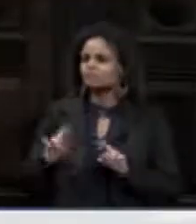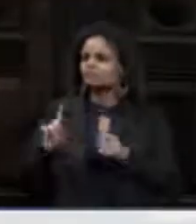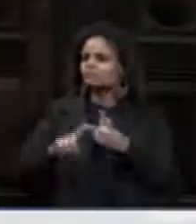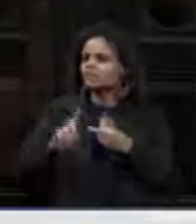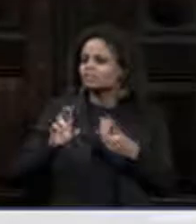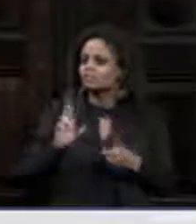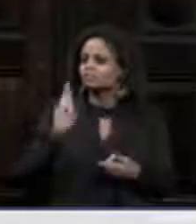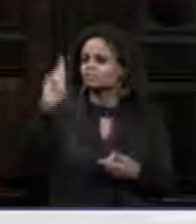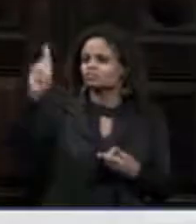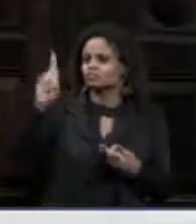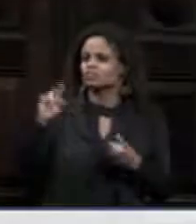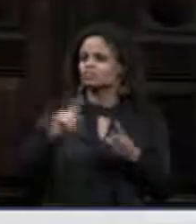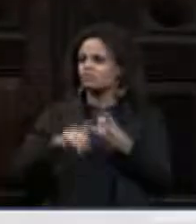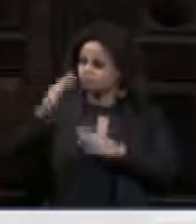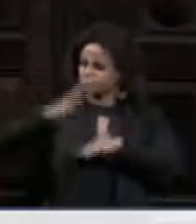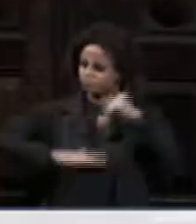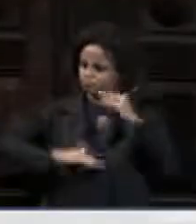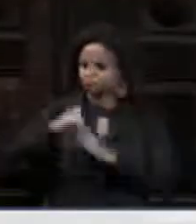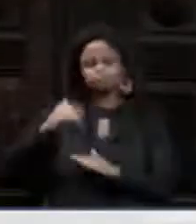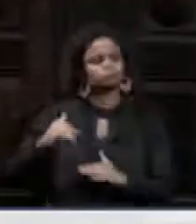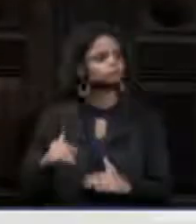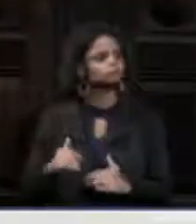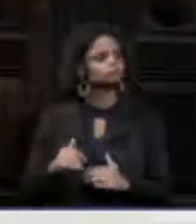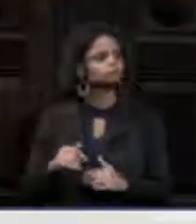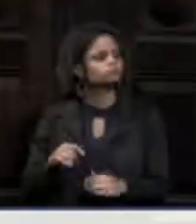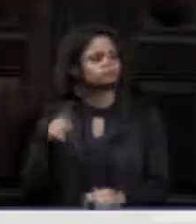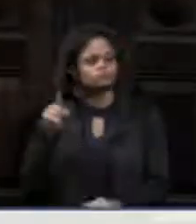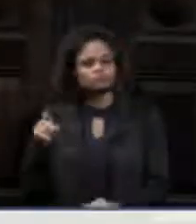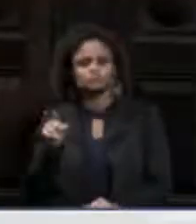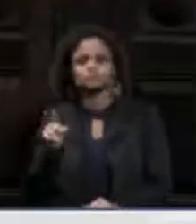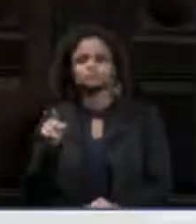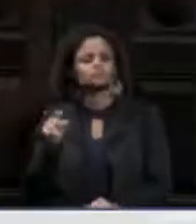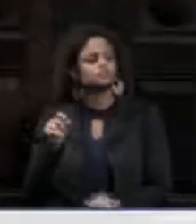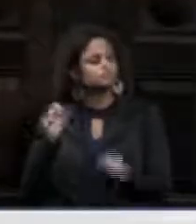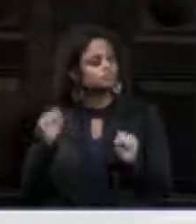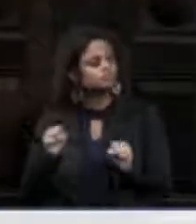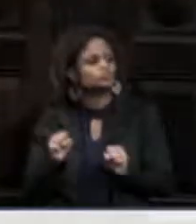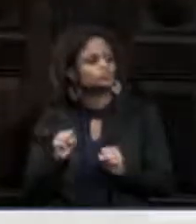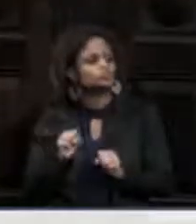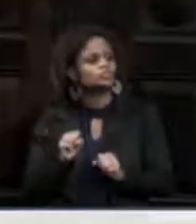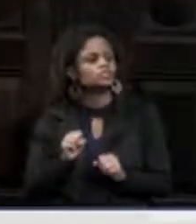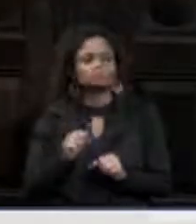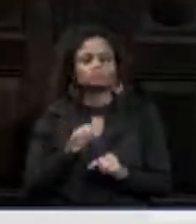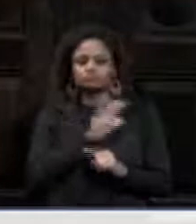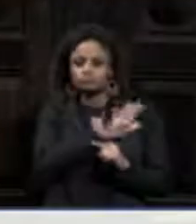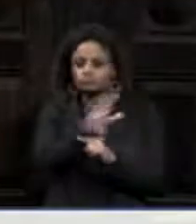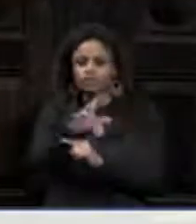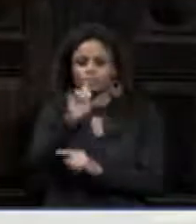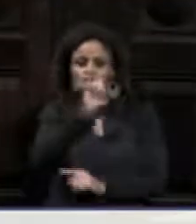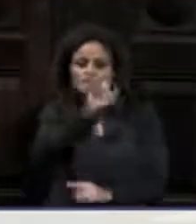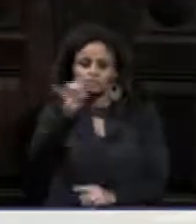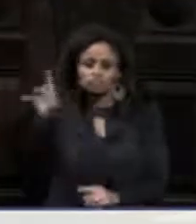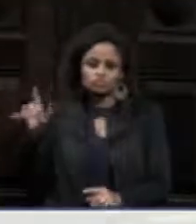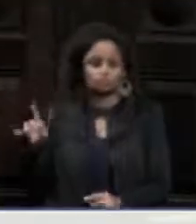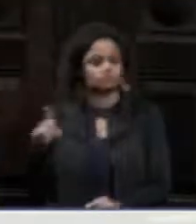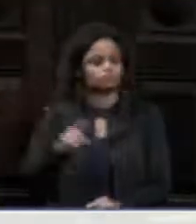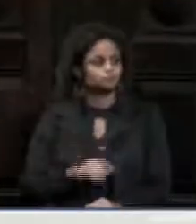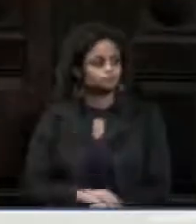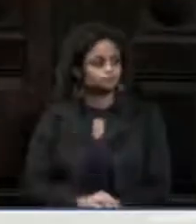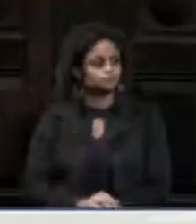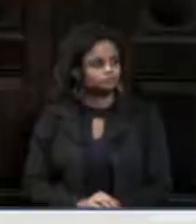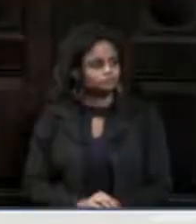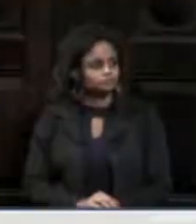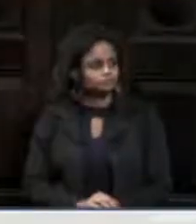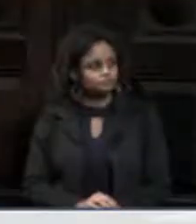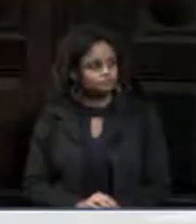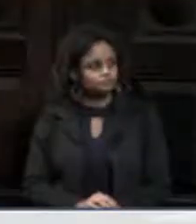responsável e capaz de dignificar cada um de nós no Senado Federal. É com esse